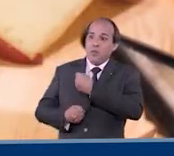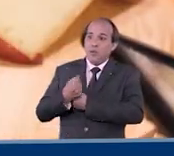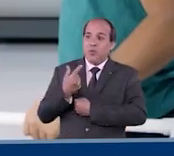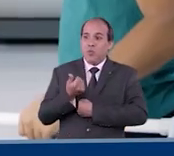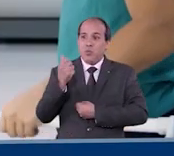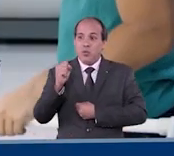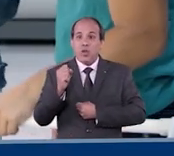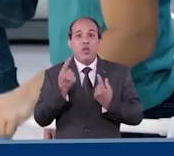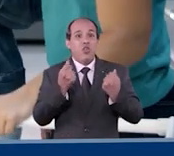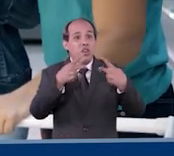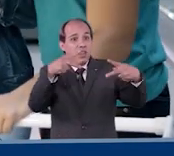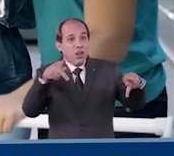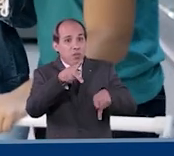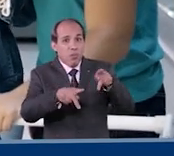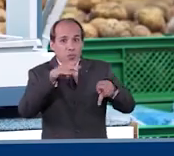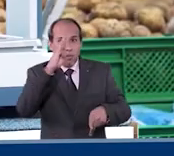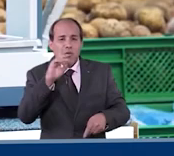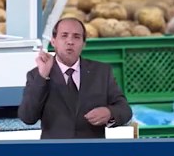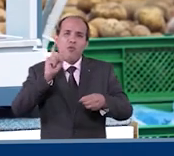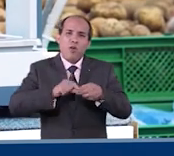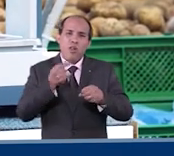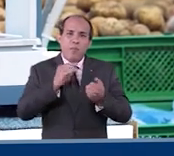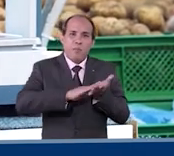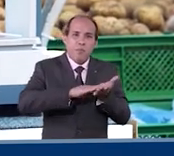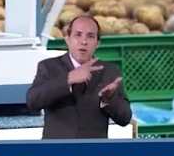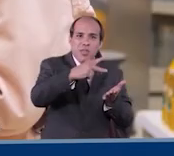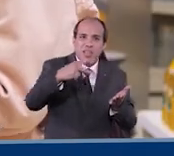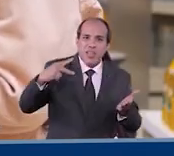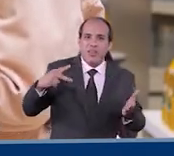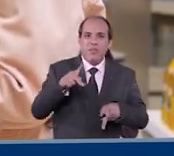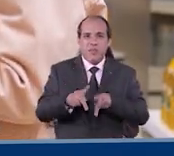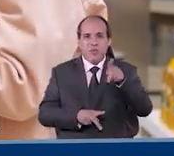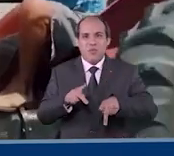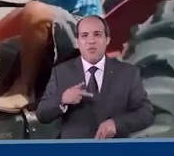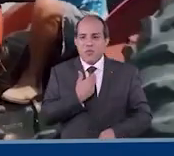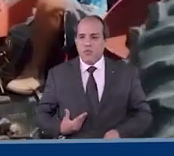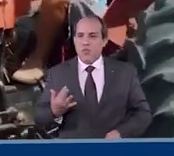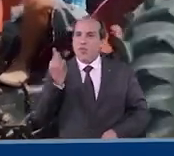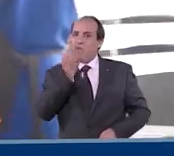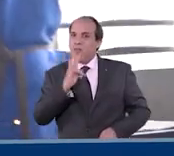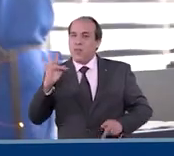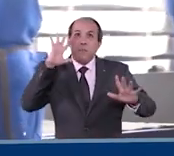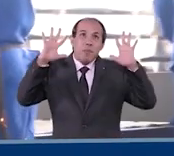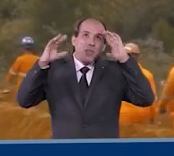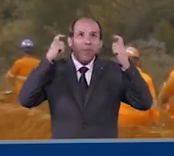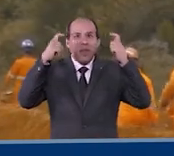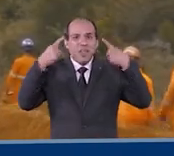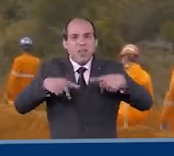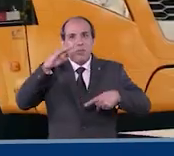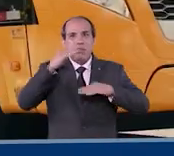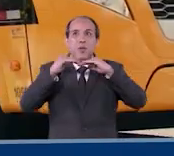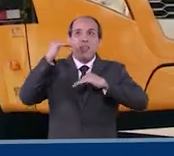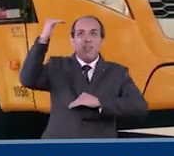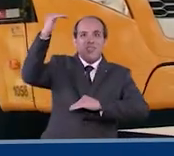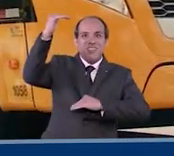2018. Dinheiro do brasileiro que vai voltar para as mãos do povo. É o governo federal pensando no